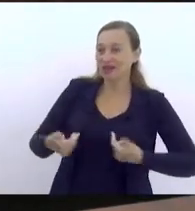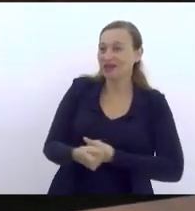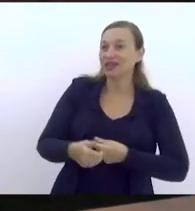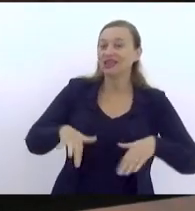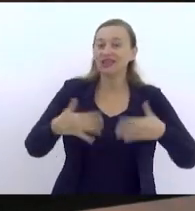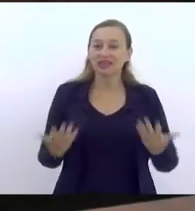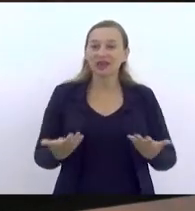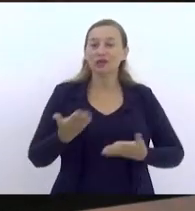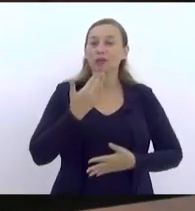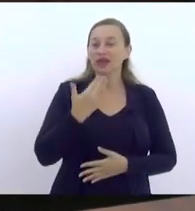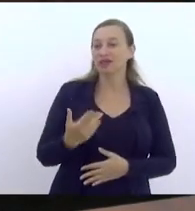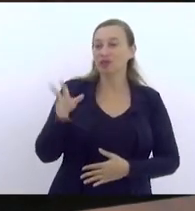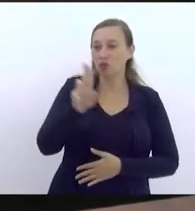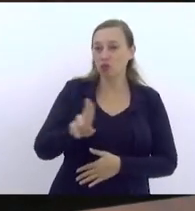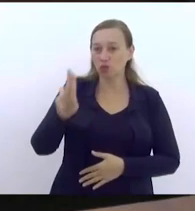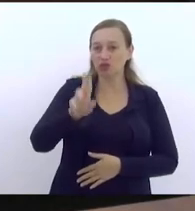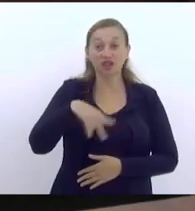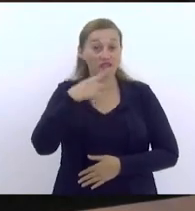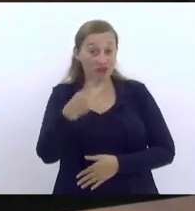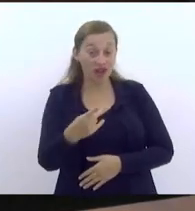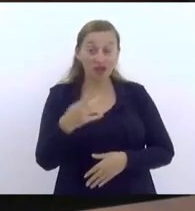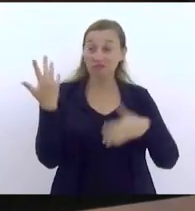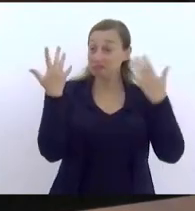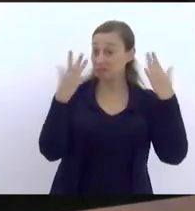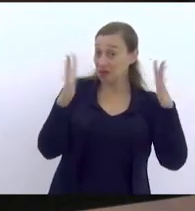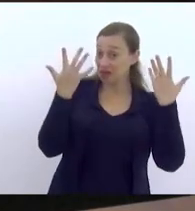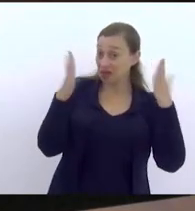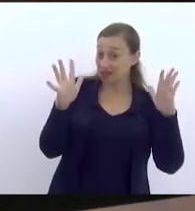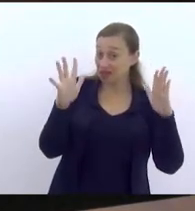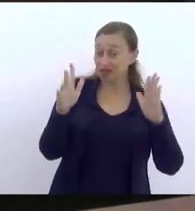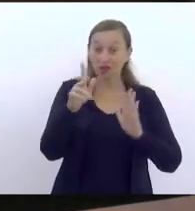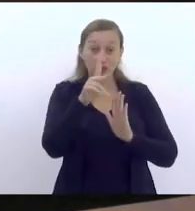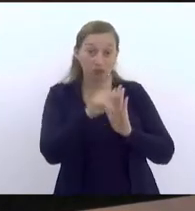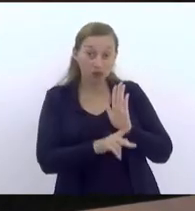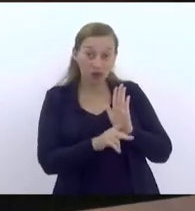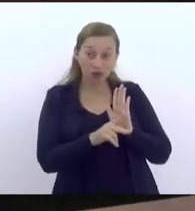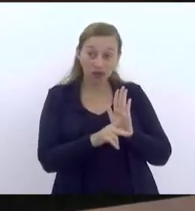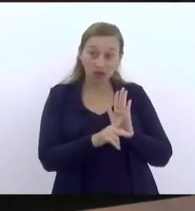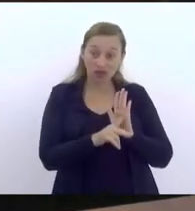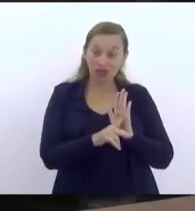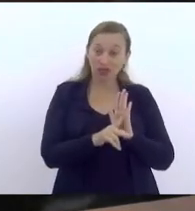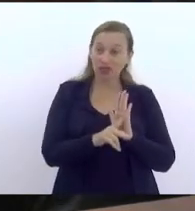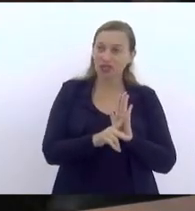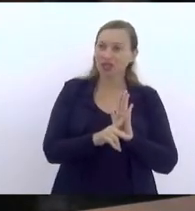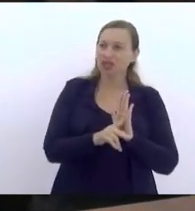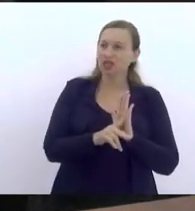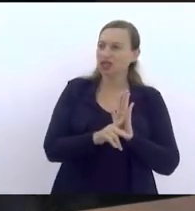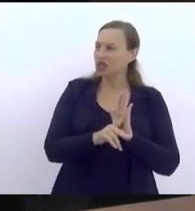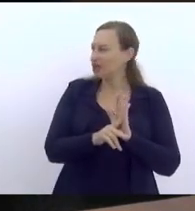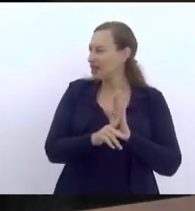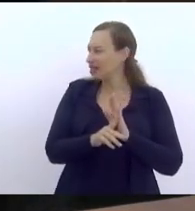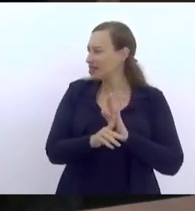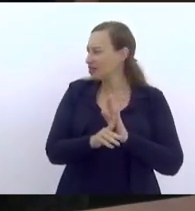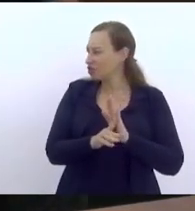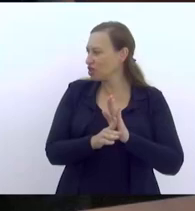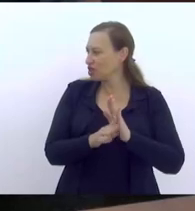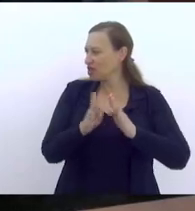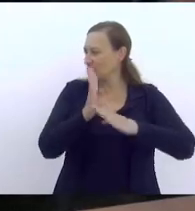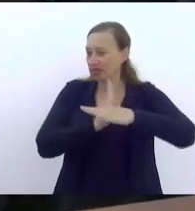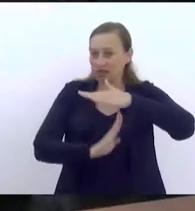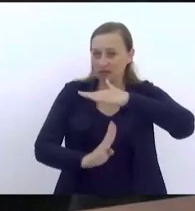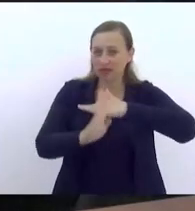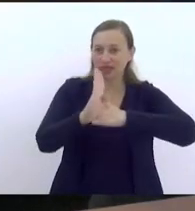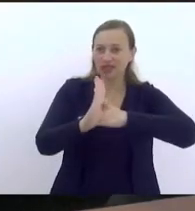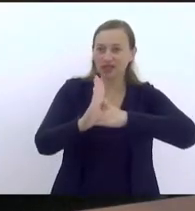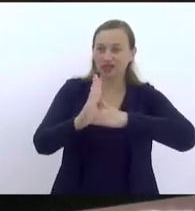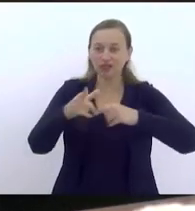uso da palavra para enaltecer a imigração japonesa no nosso país. Obrigado, senhor presidente. Parabéns